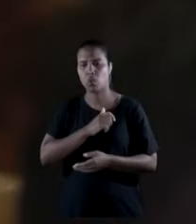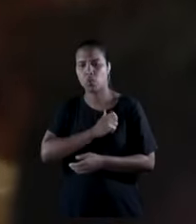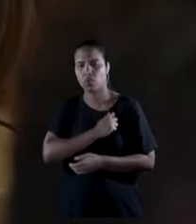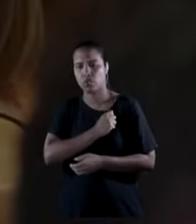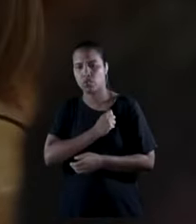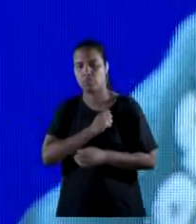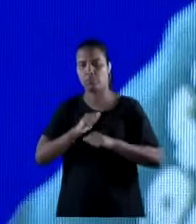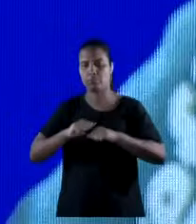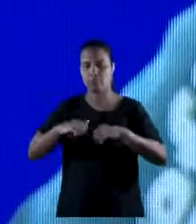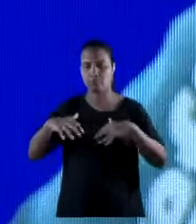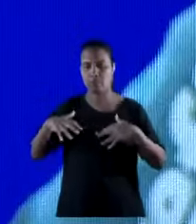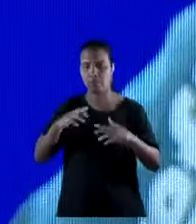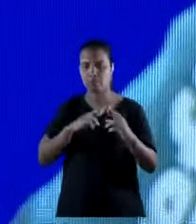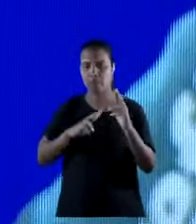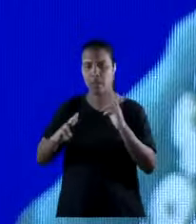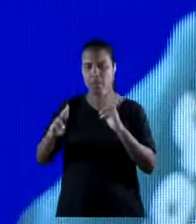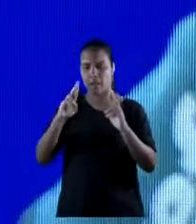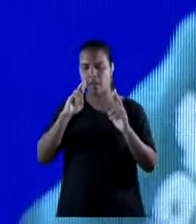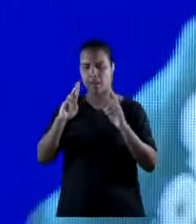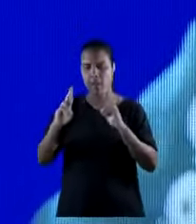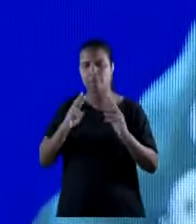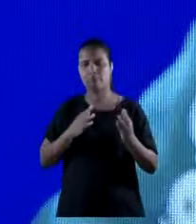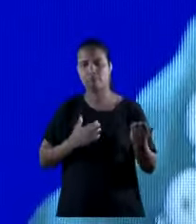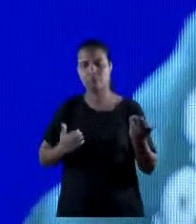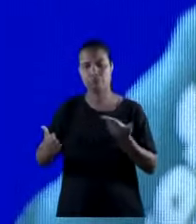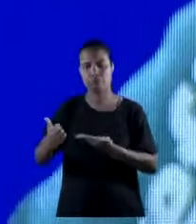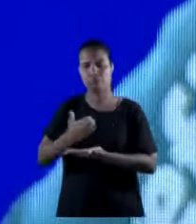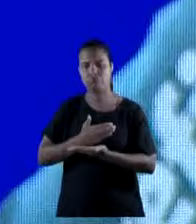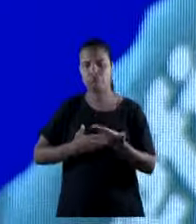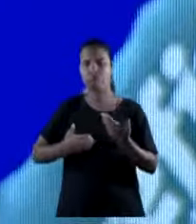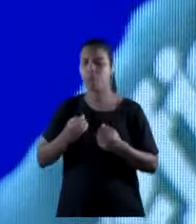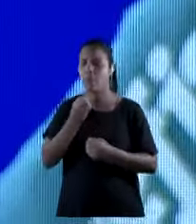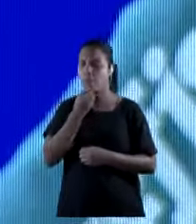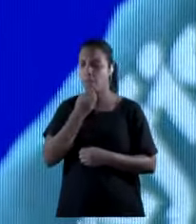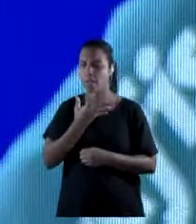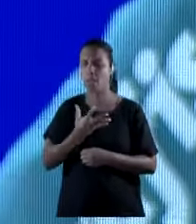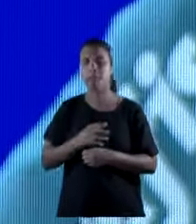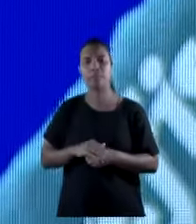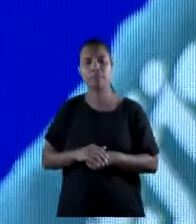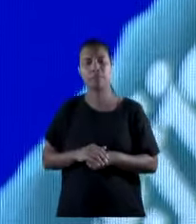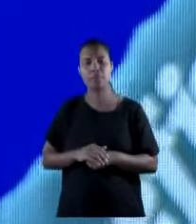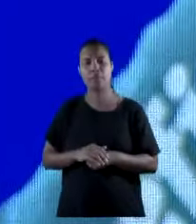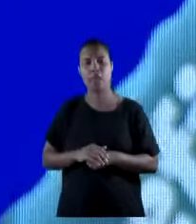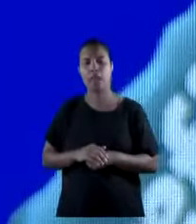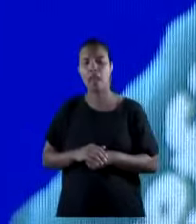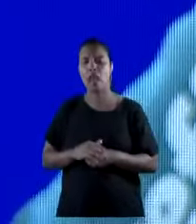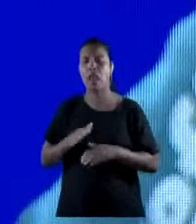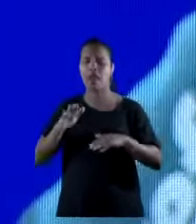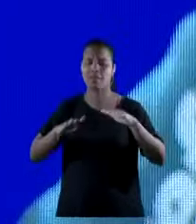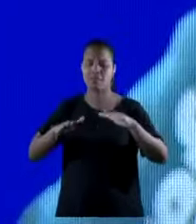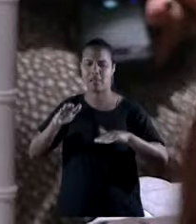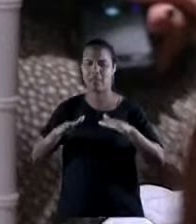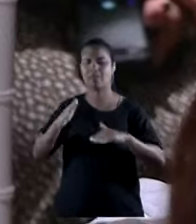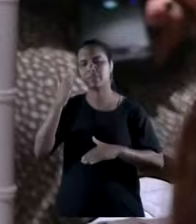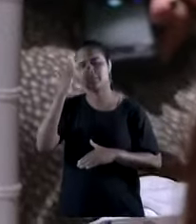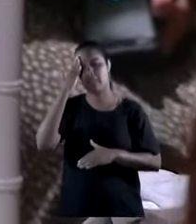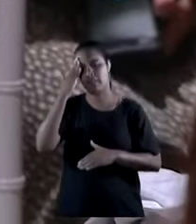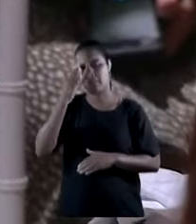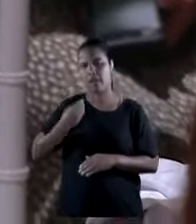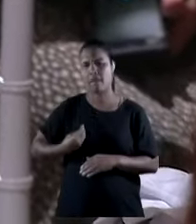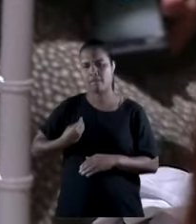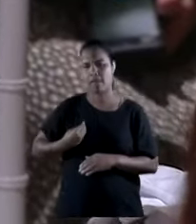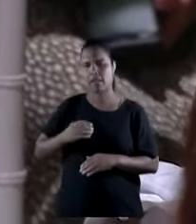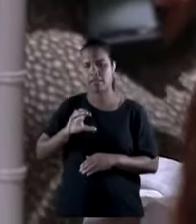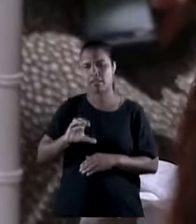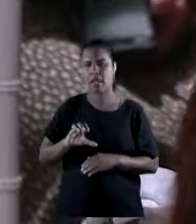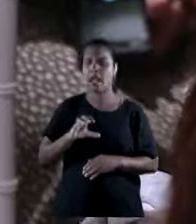Sinceramente, podia ter caído para o Santos, caiu para o Palmeiras, ainda bem. O desporto é mesmo assim, umas vezes ganhamos, outras aprendemos.